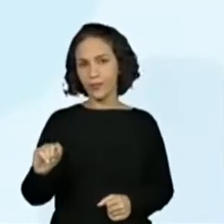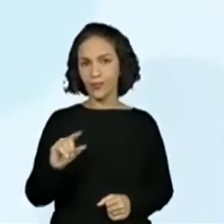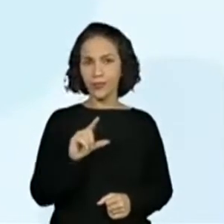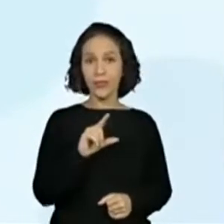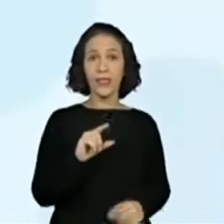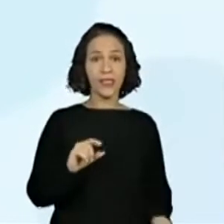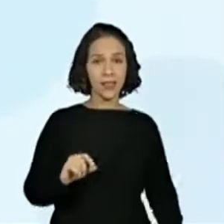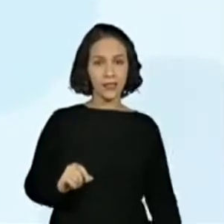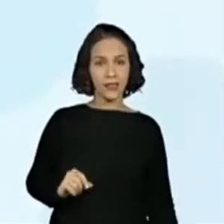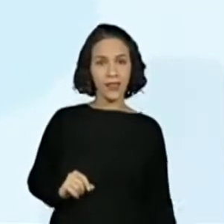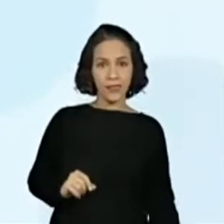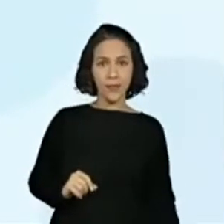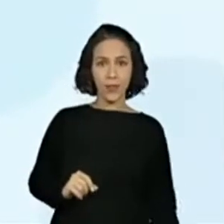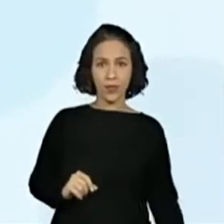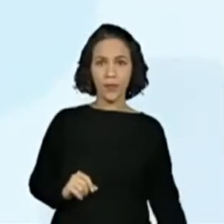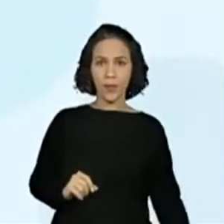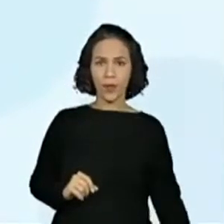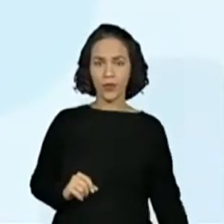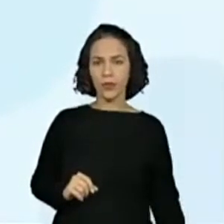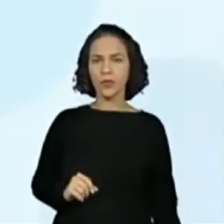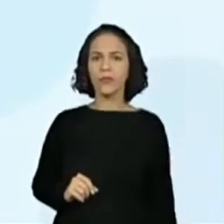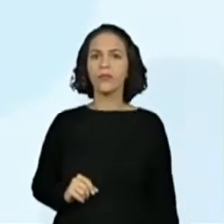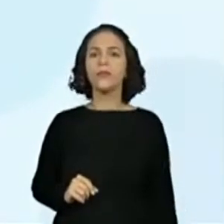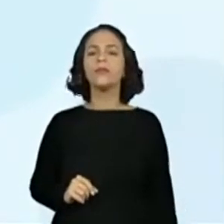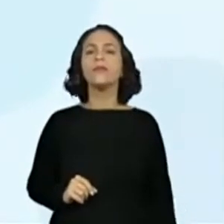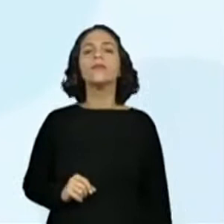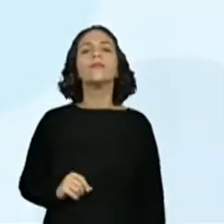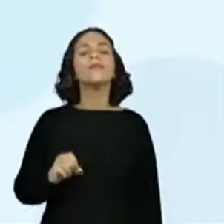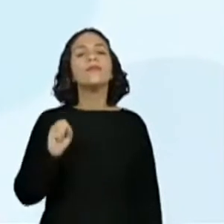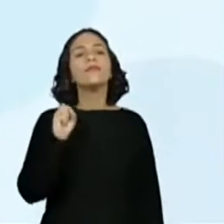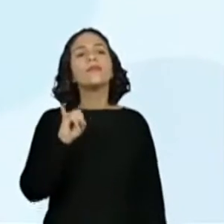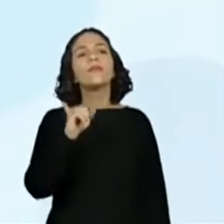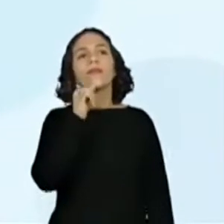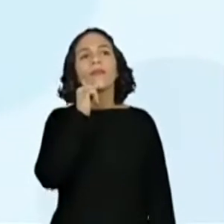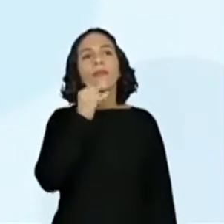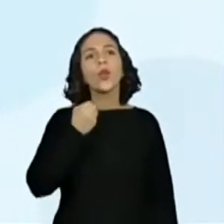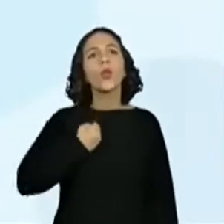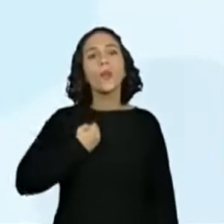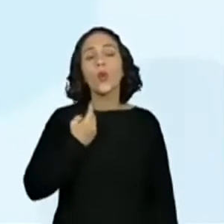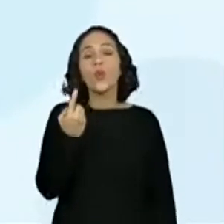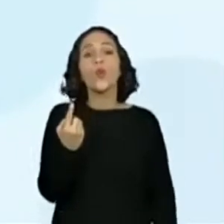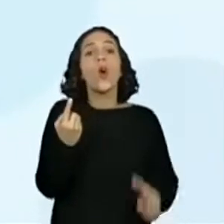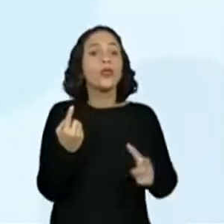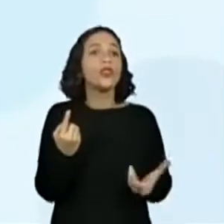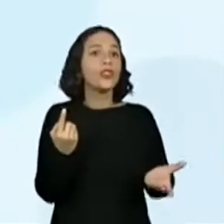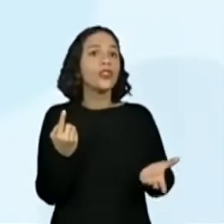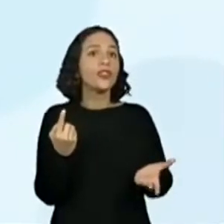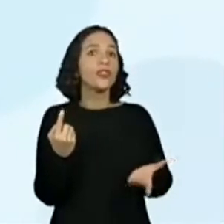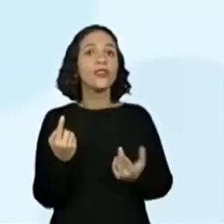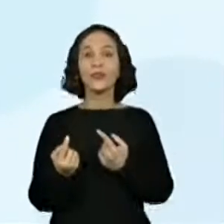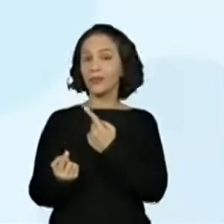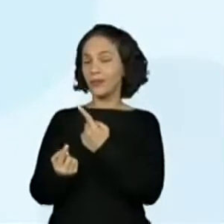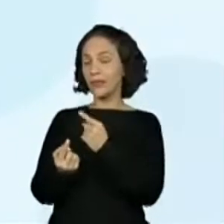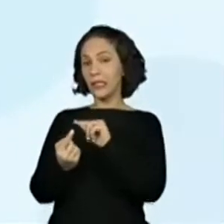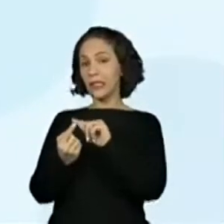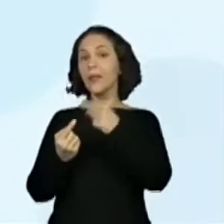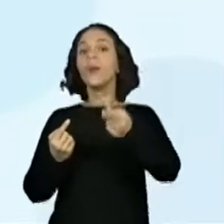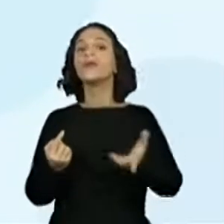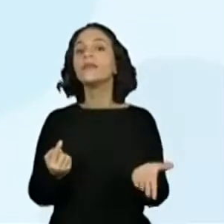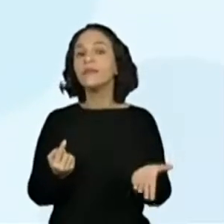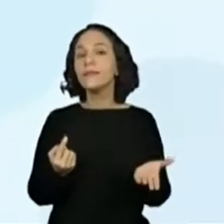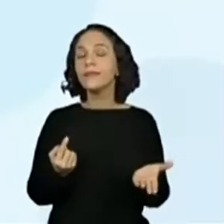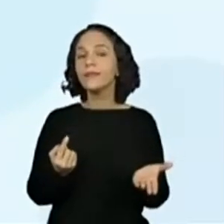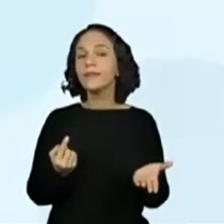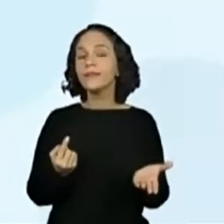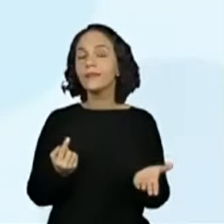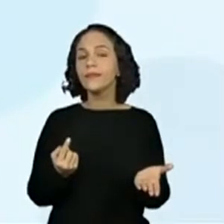maior. Seria o número 1. Isso mesmo, e olha onde o número 1 está, bem ali. E depois do 1, nós temos aí o